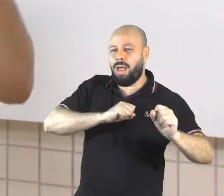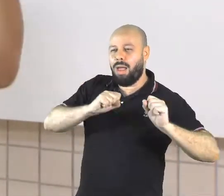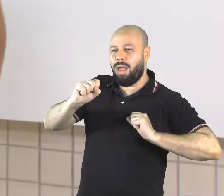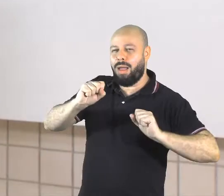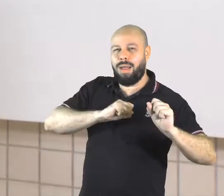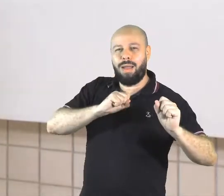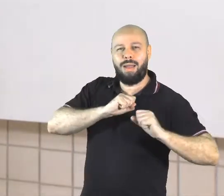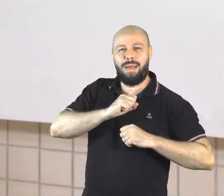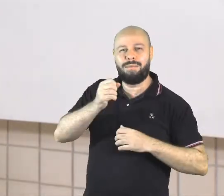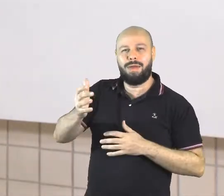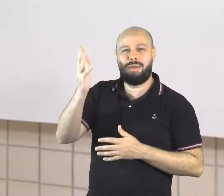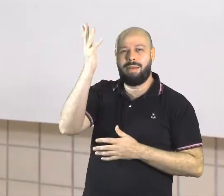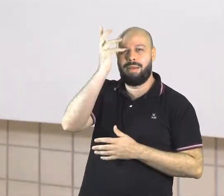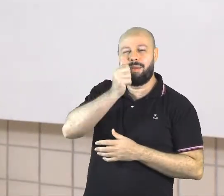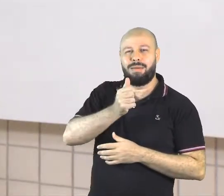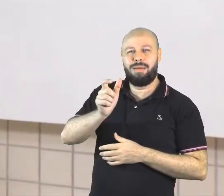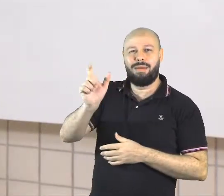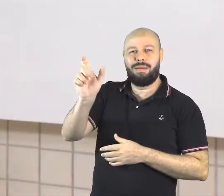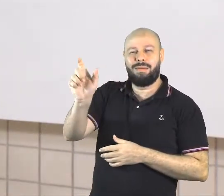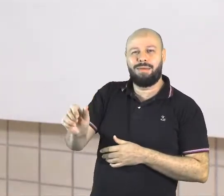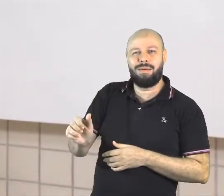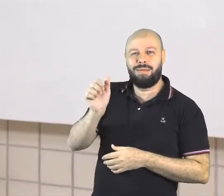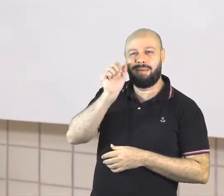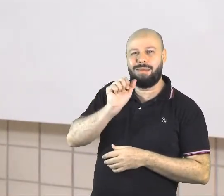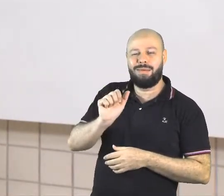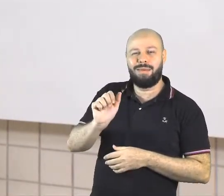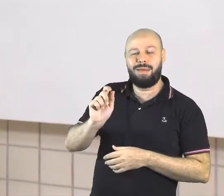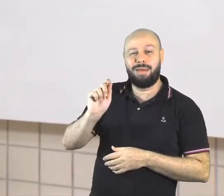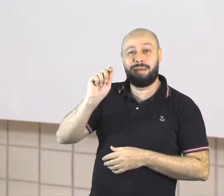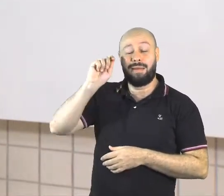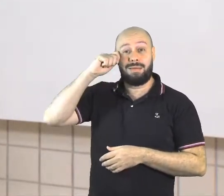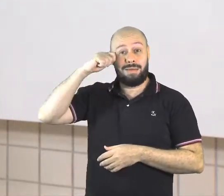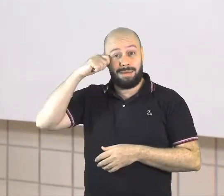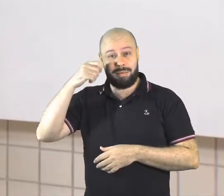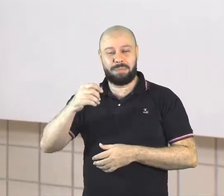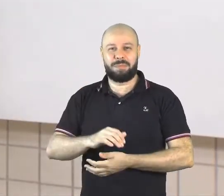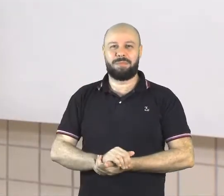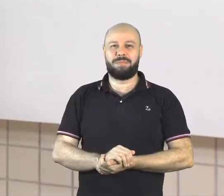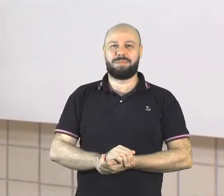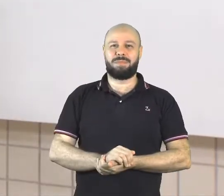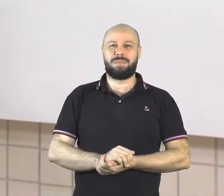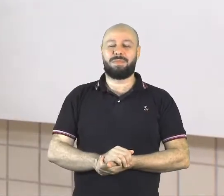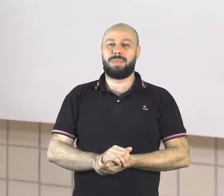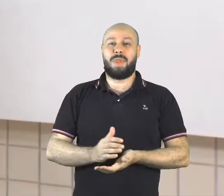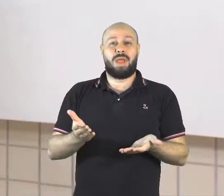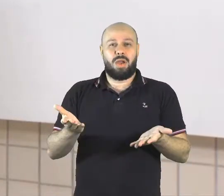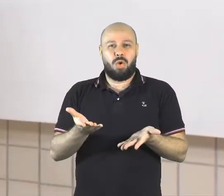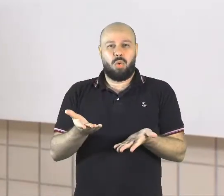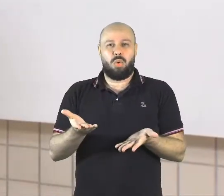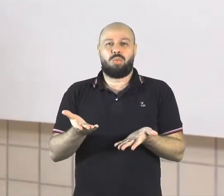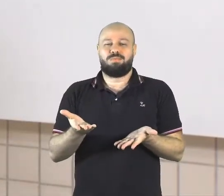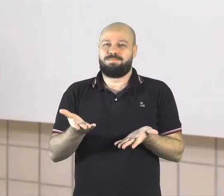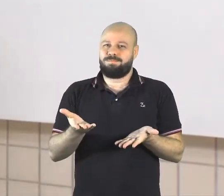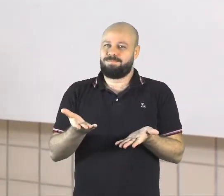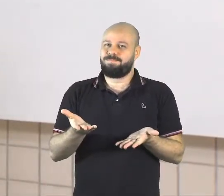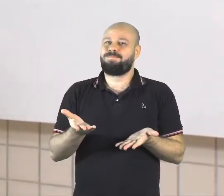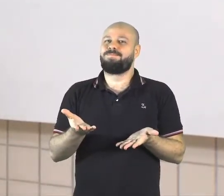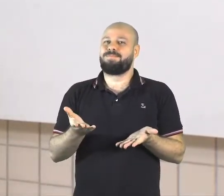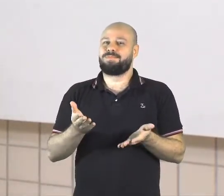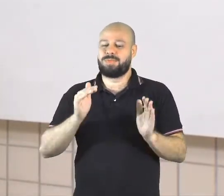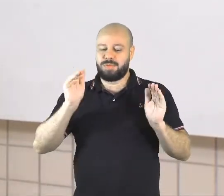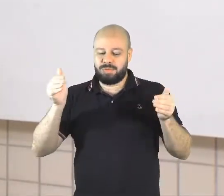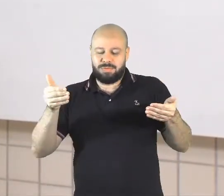apaixonado pela beleza da menina negra, né? E agora nós vamos trabalhar em cima do